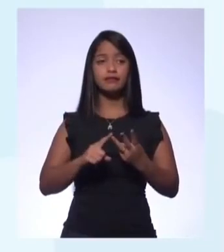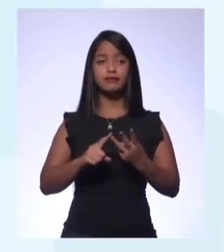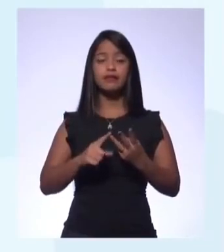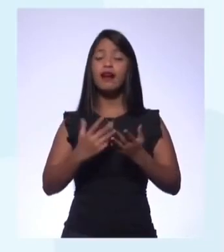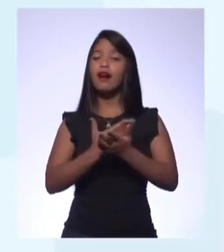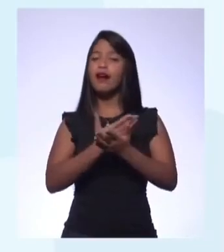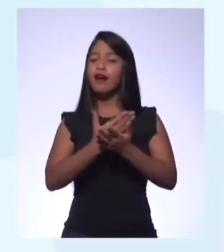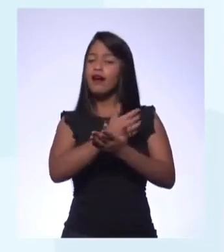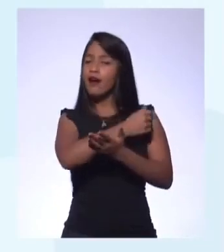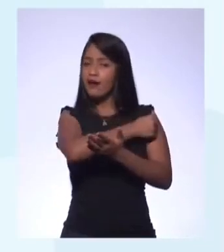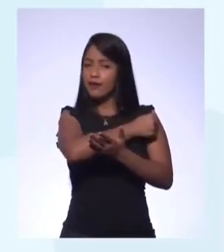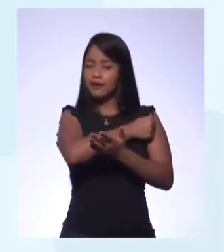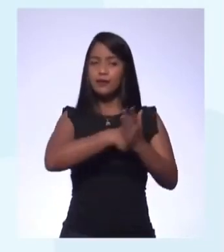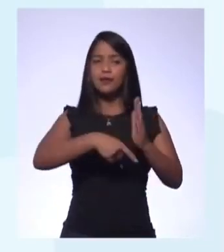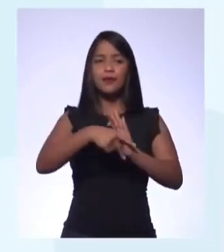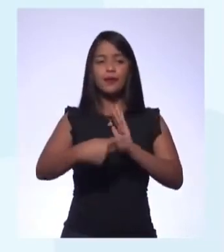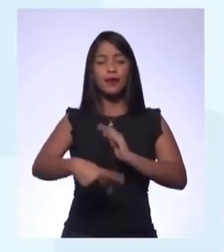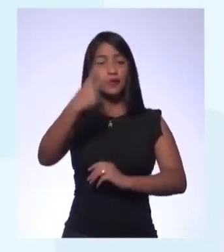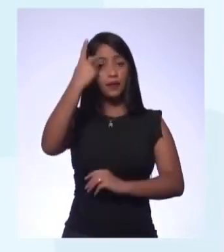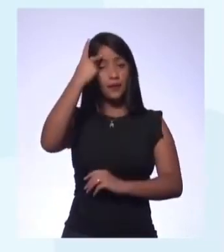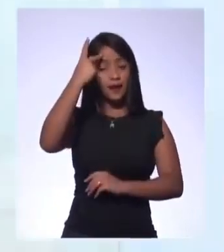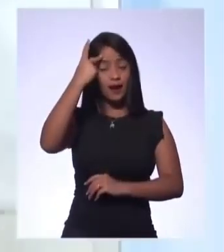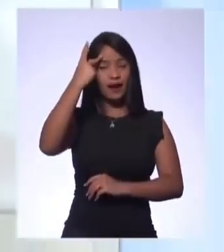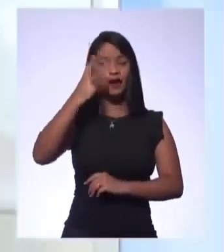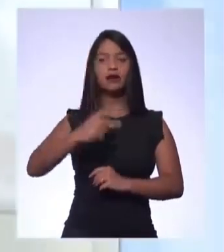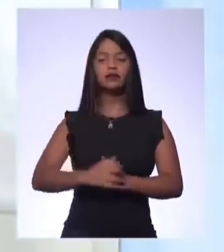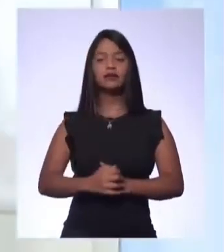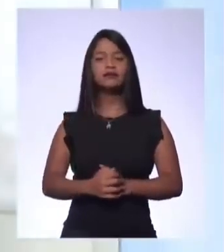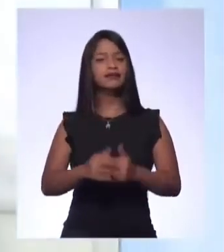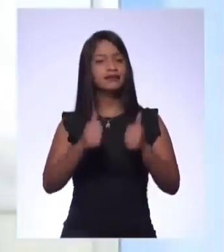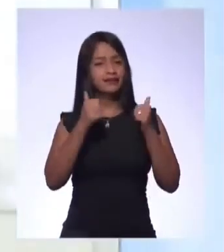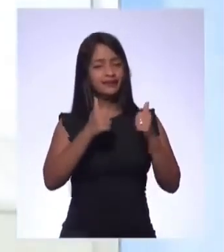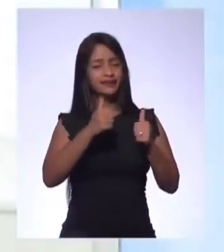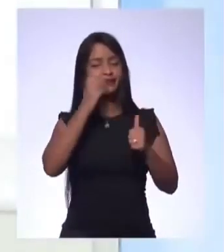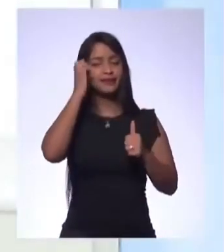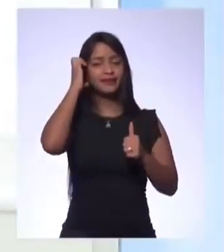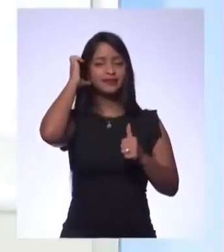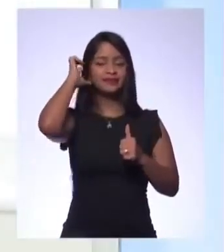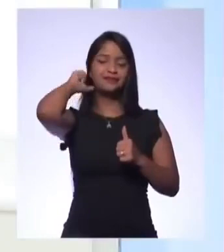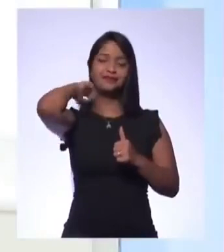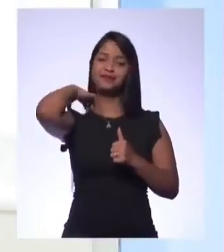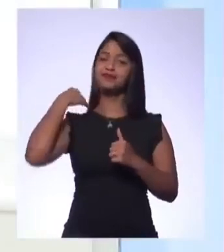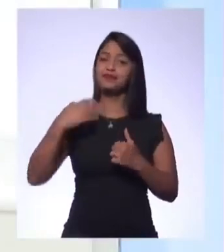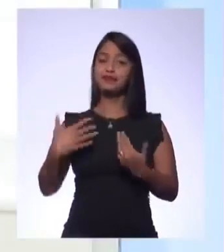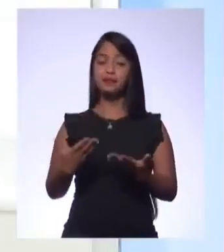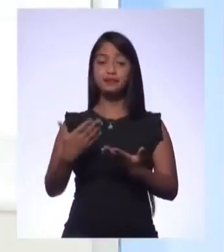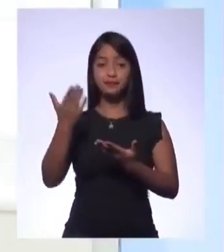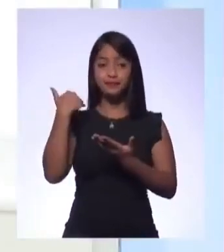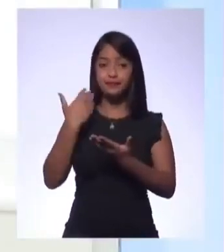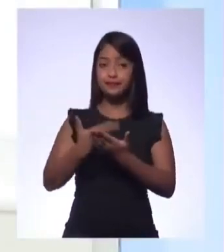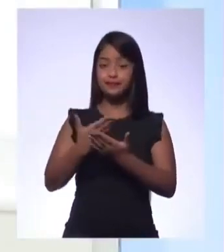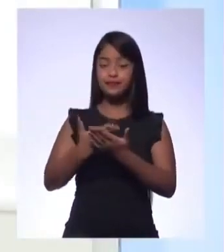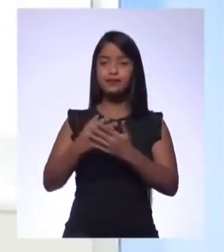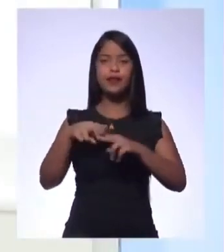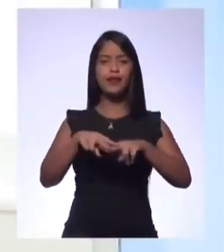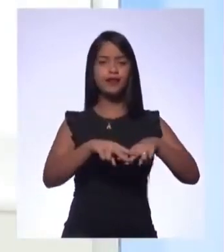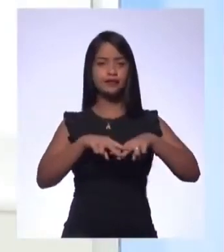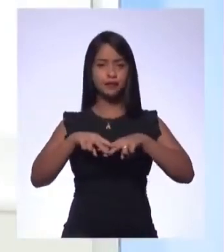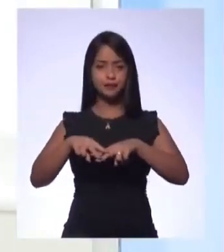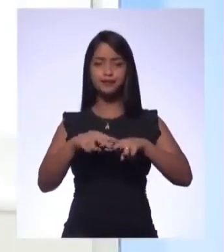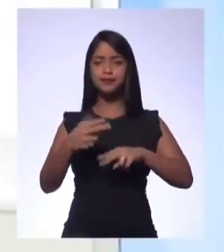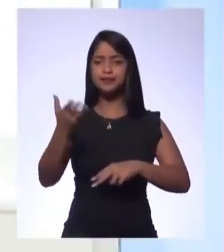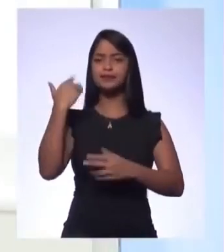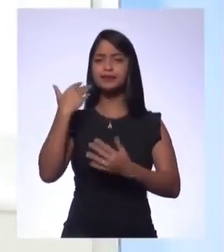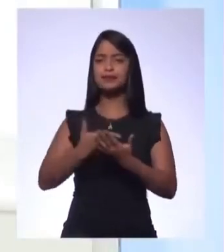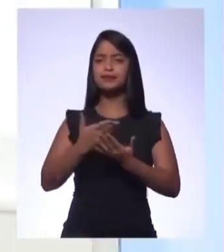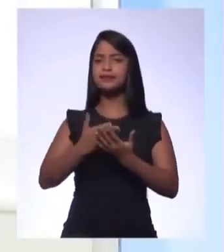do aluno, The Booklet São Paulo faz escola. Muito bem. Então, vamos fazer uma revisãozinha da aula passada? Então, o que nós vimos na aula